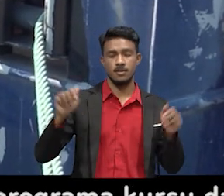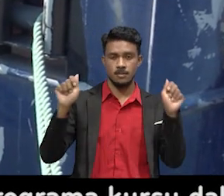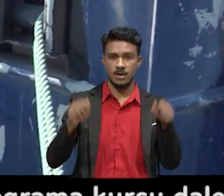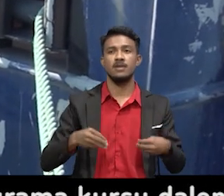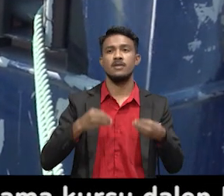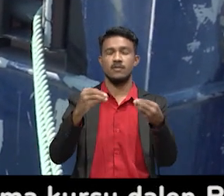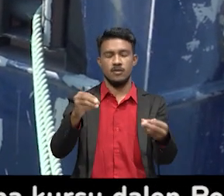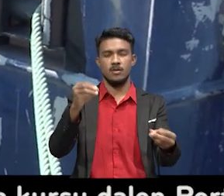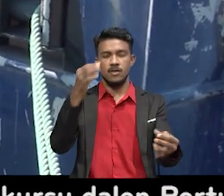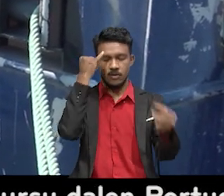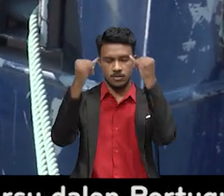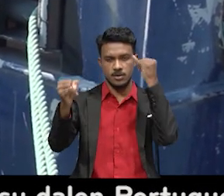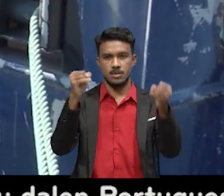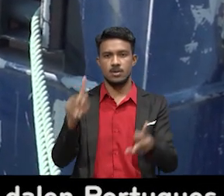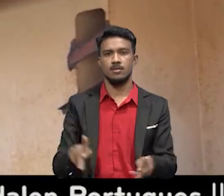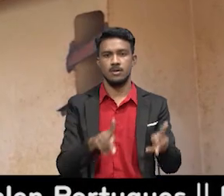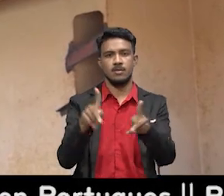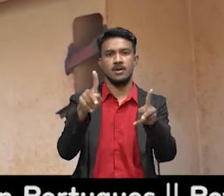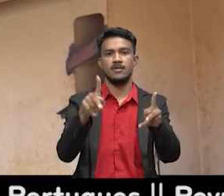publiku. Na kloqueto.